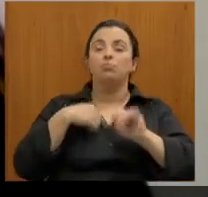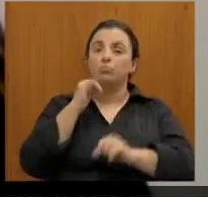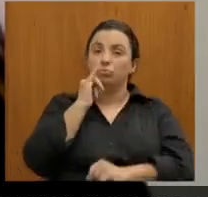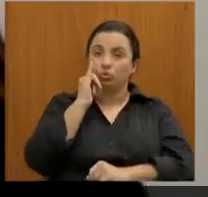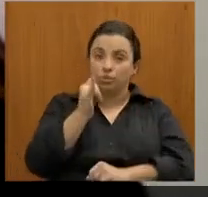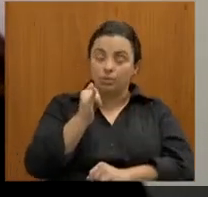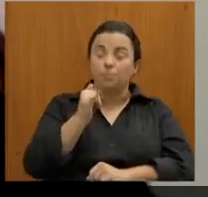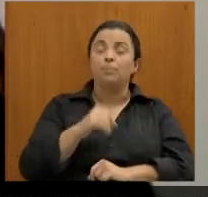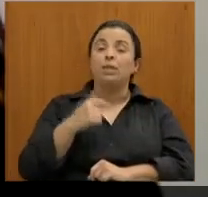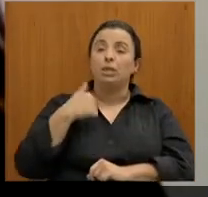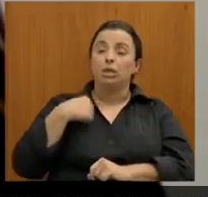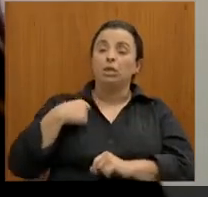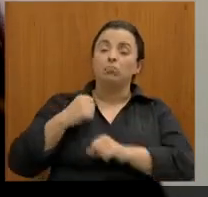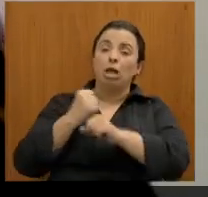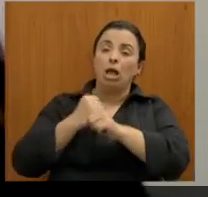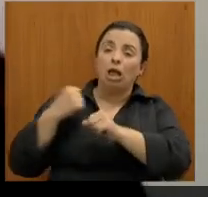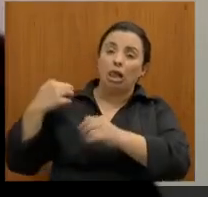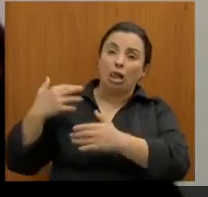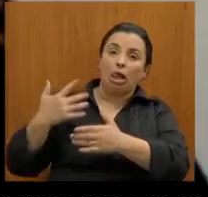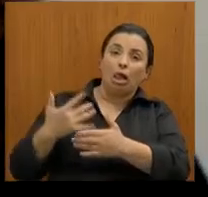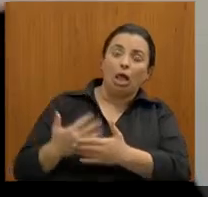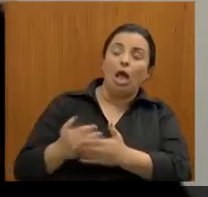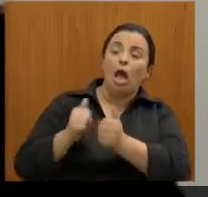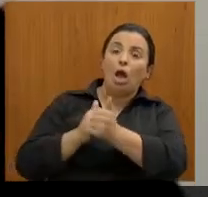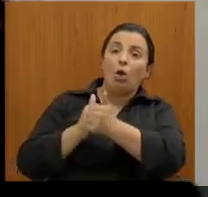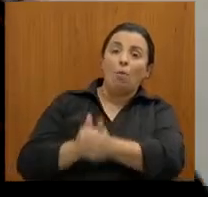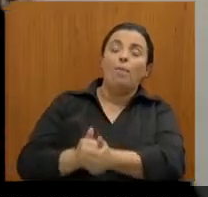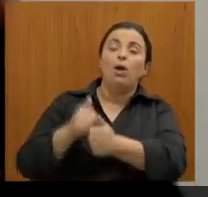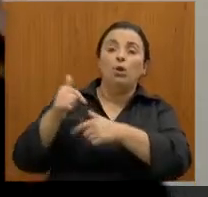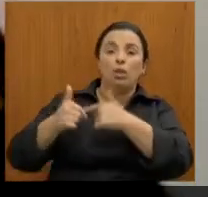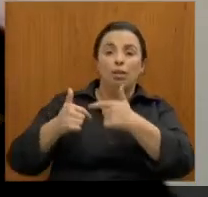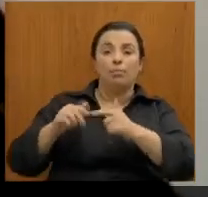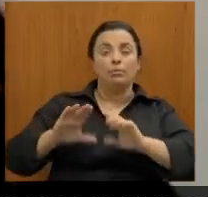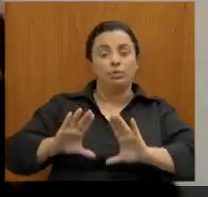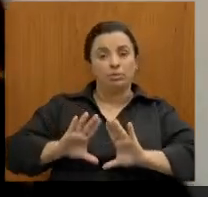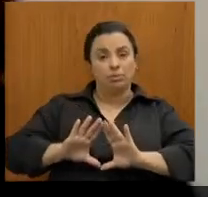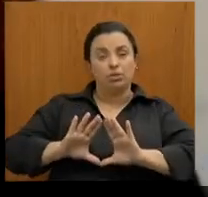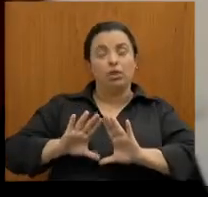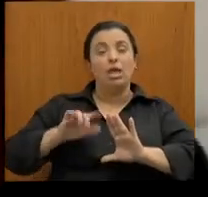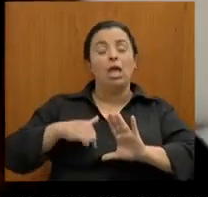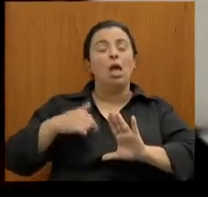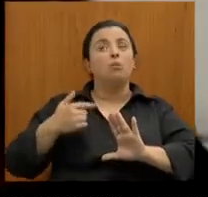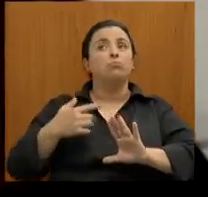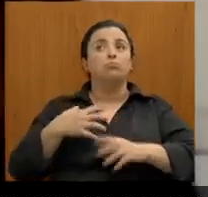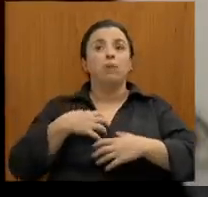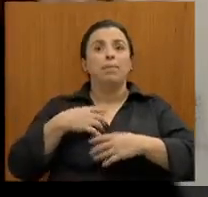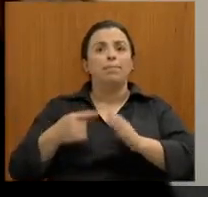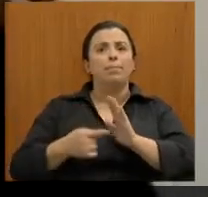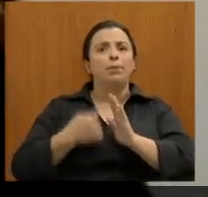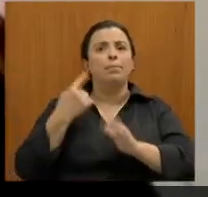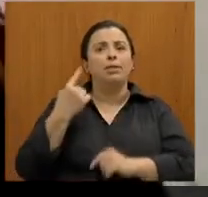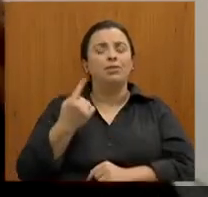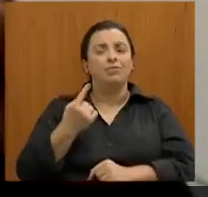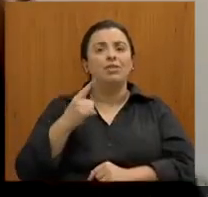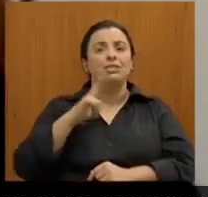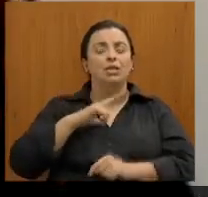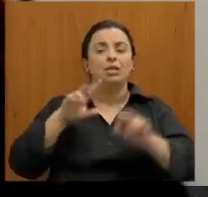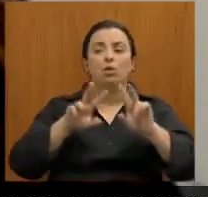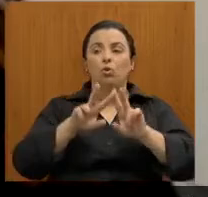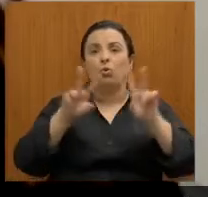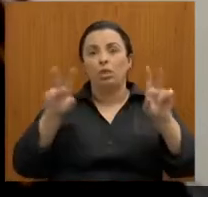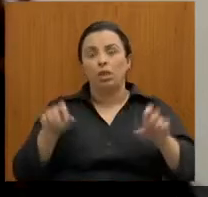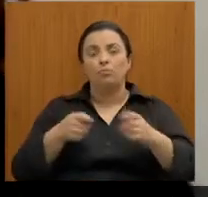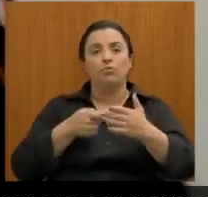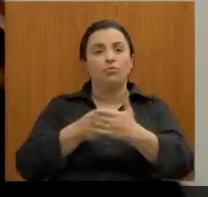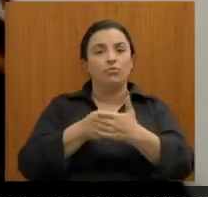e que ao longo dos anos que eu acompanho o trabalho da Assembleia Legislativa é a primeira vez que temos na temática